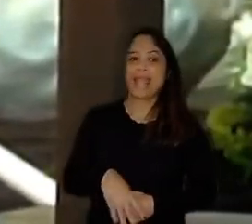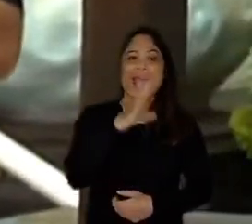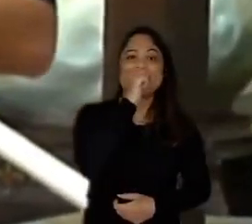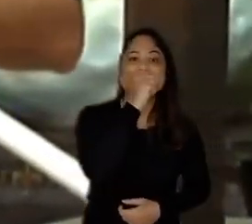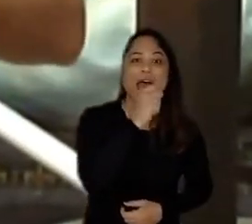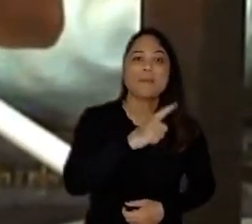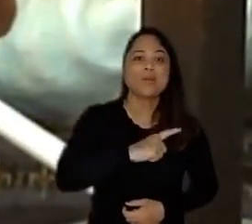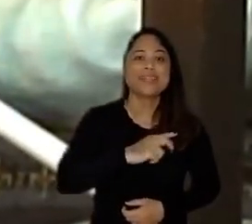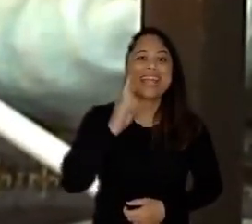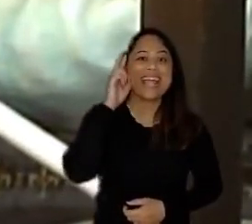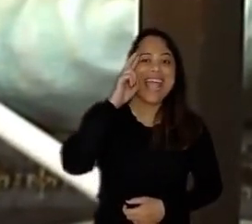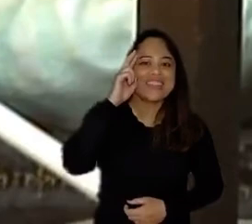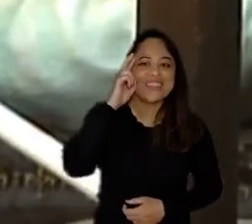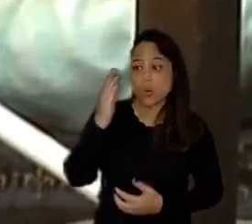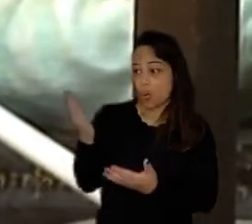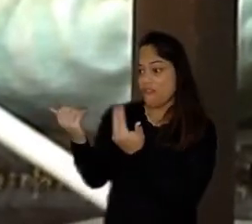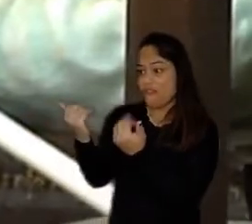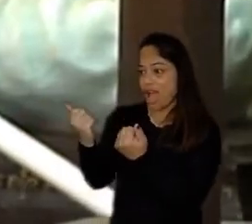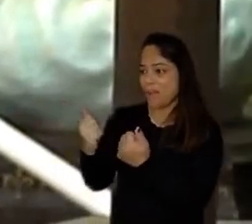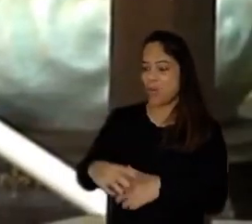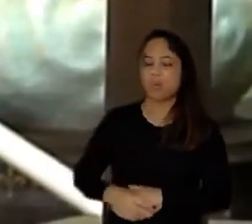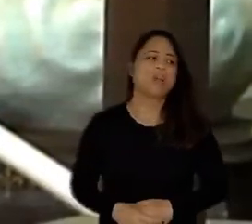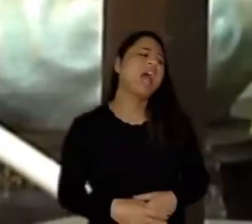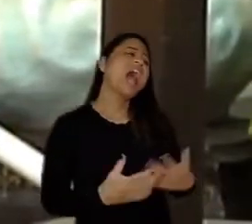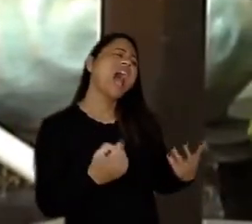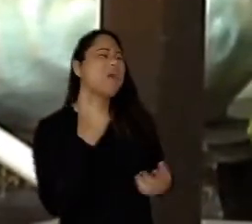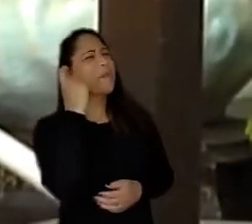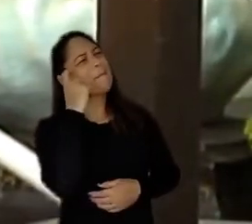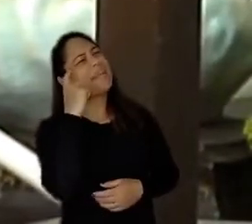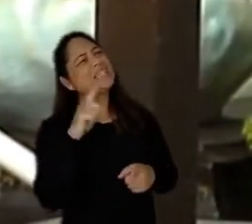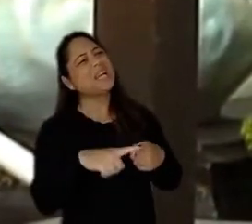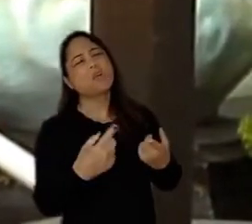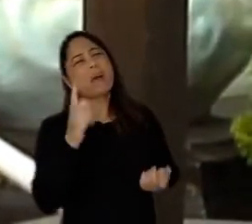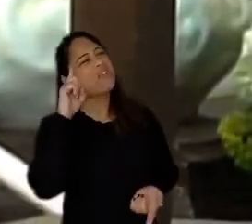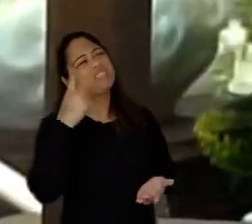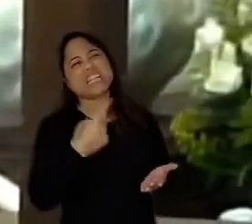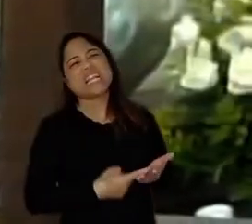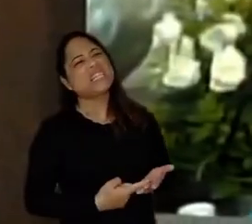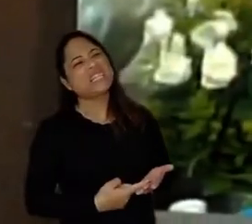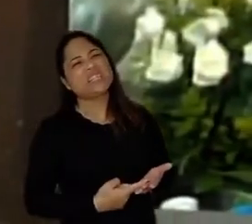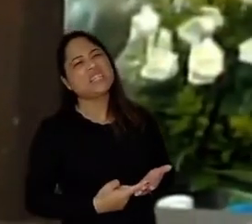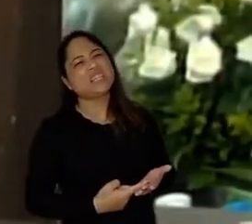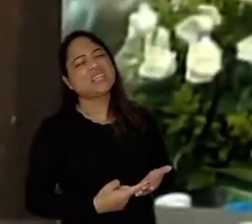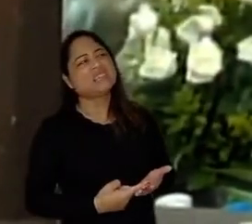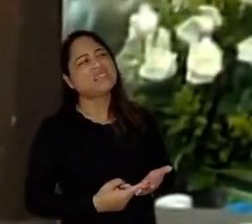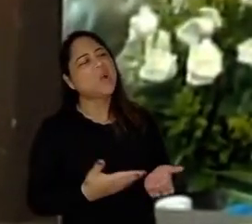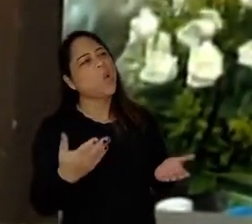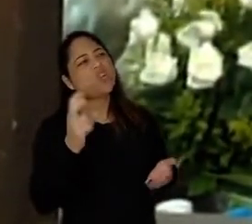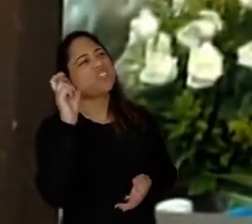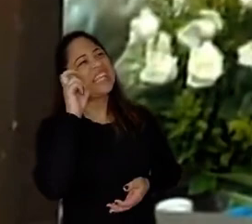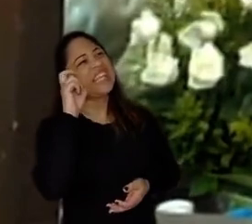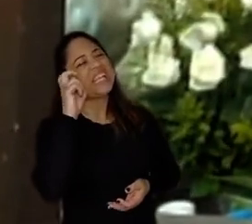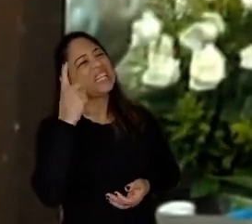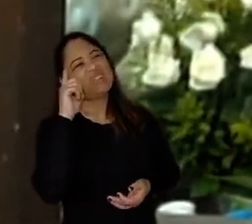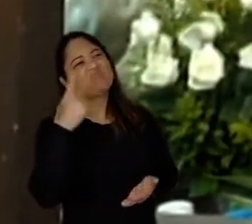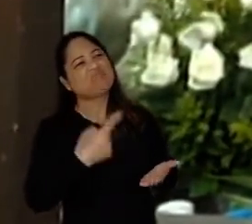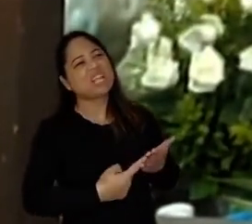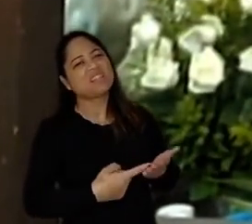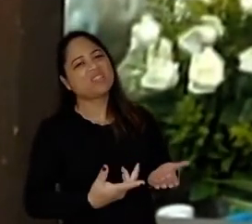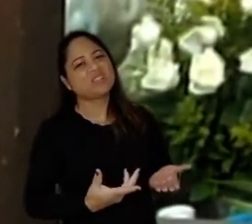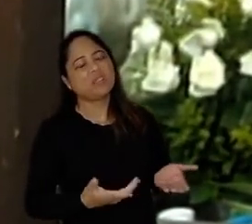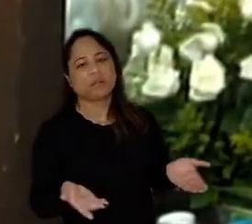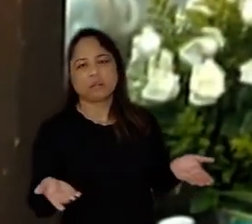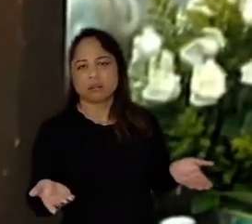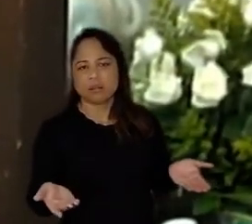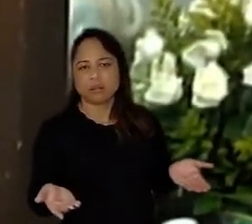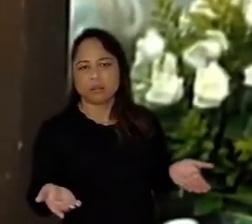vai? Ué, eu estou até pensando, mas eu ainda não decidi, mas já é quinta-feira. Esqueça que nós estamos em